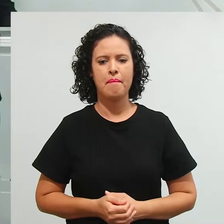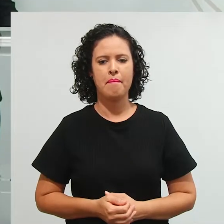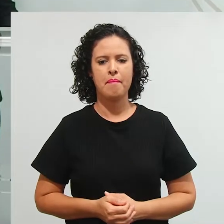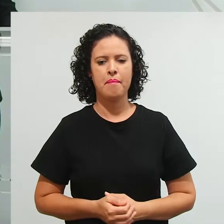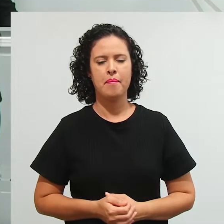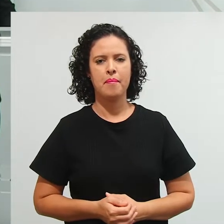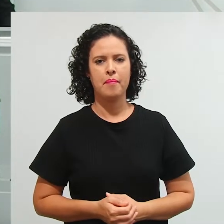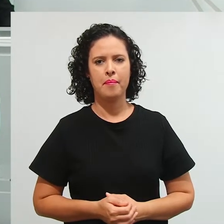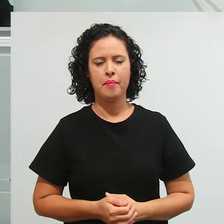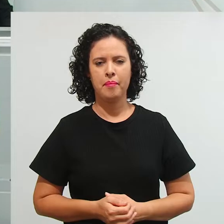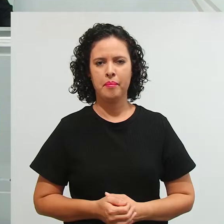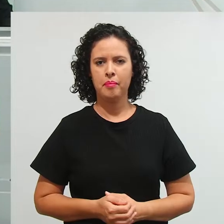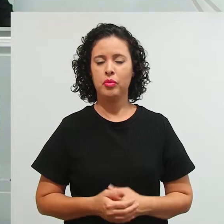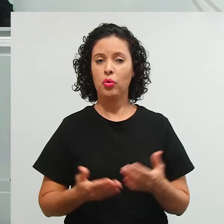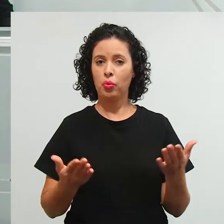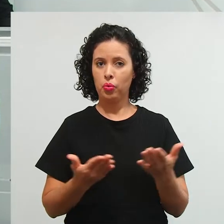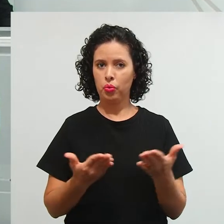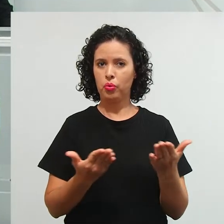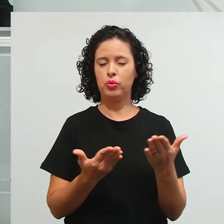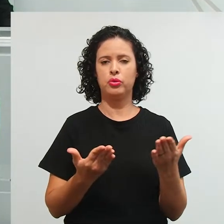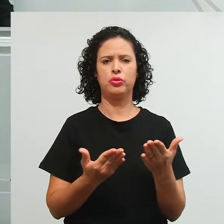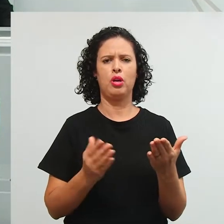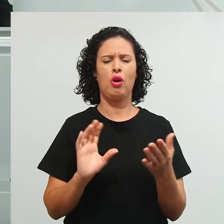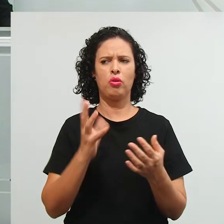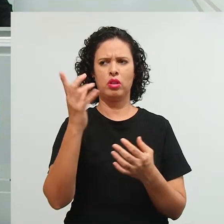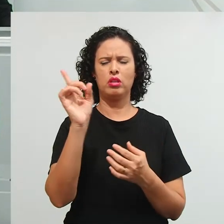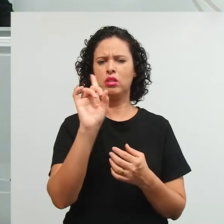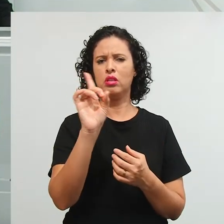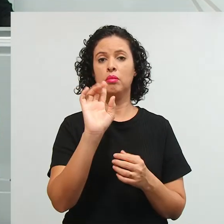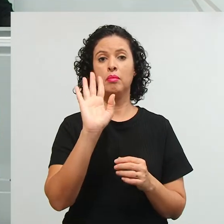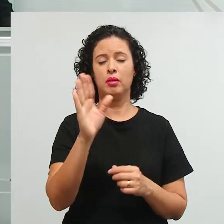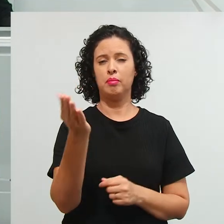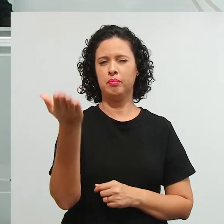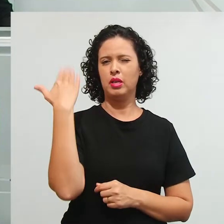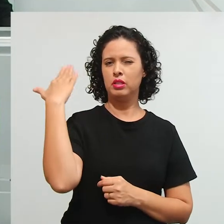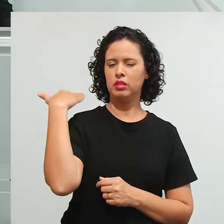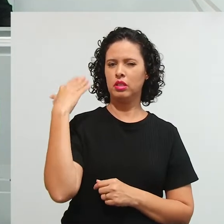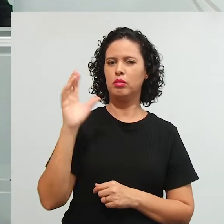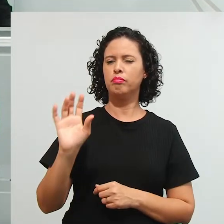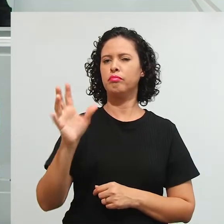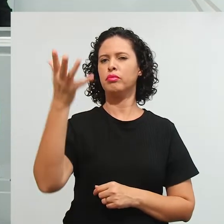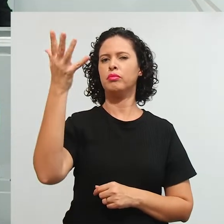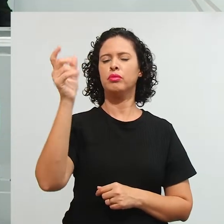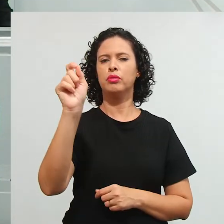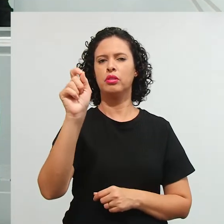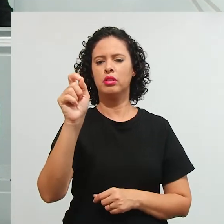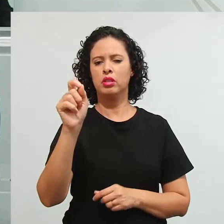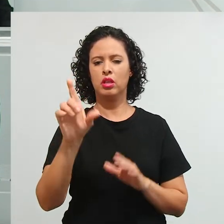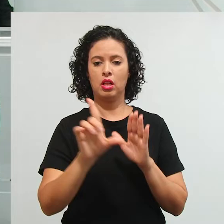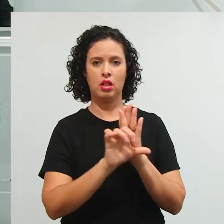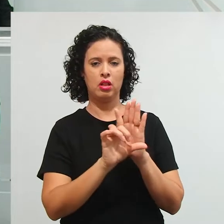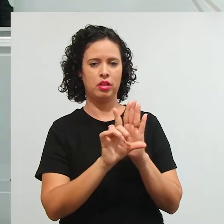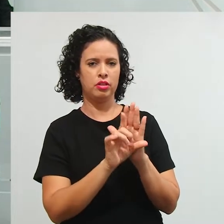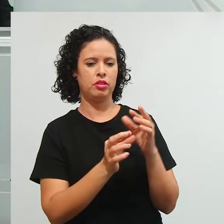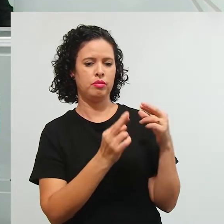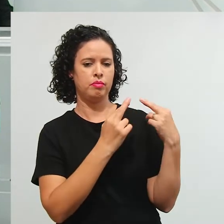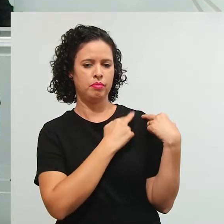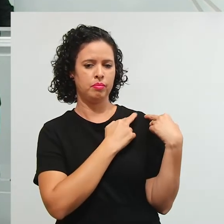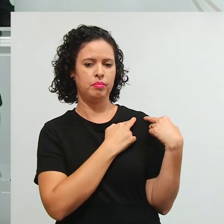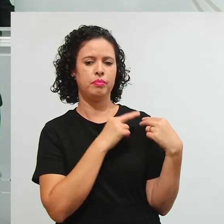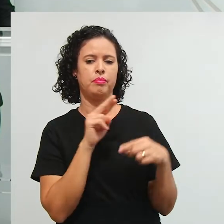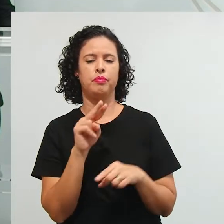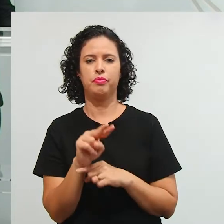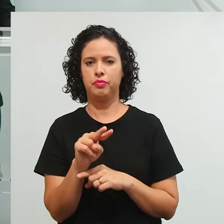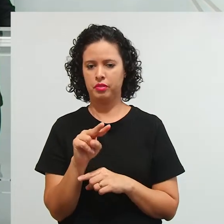não acontece muito hoje, era muito comum essa situação antes da Lei de Responsabilidade